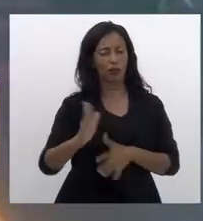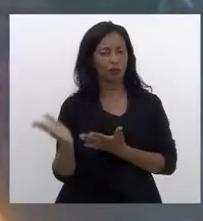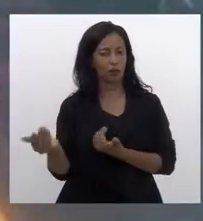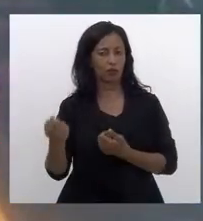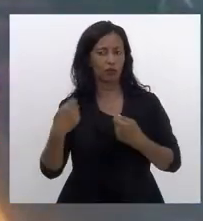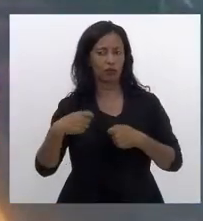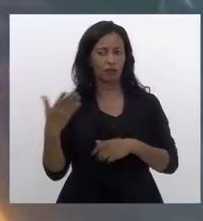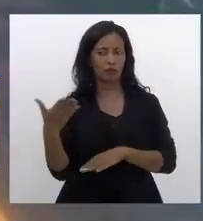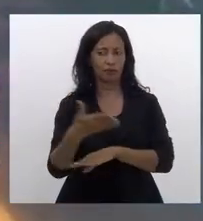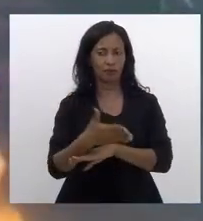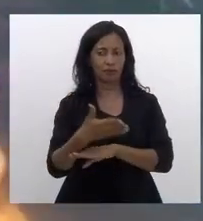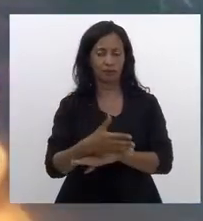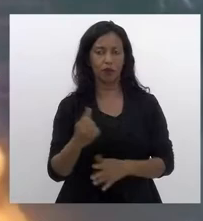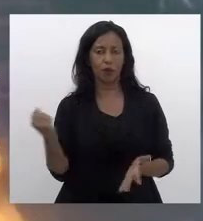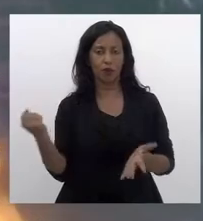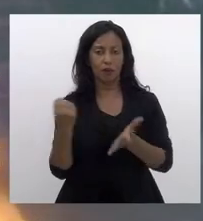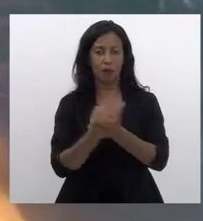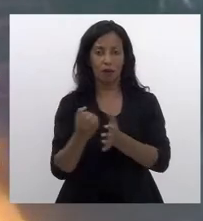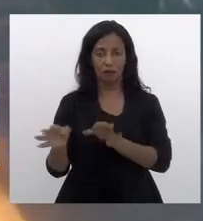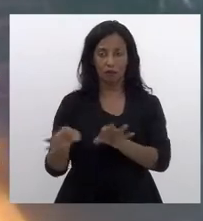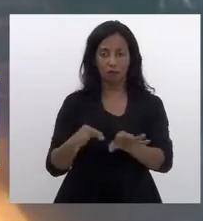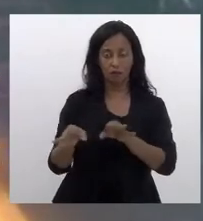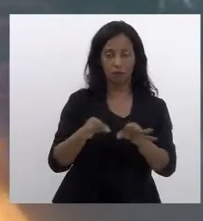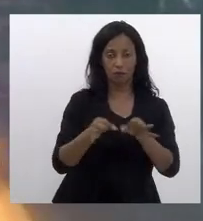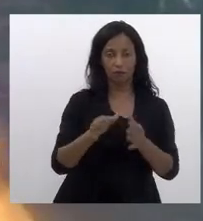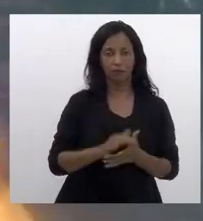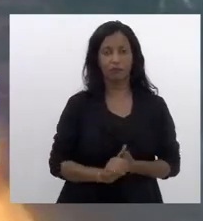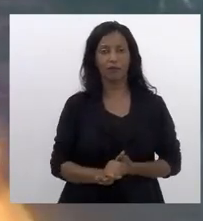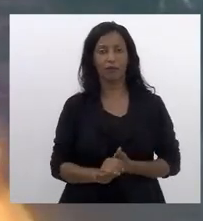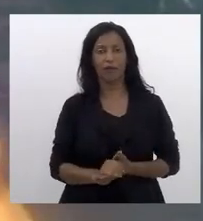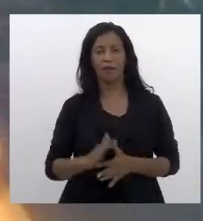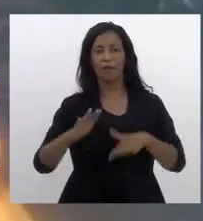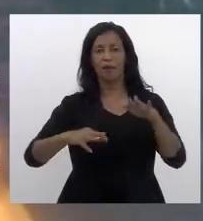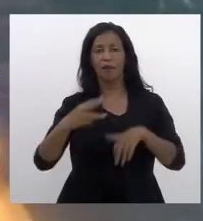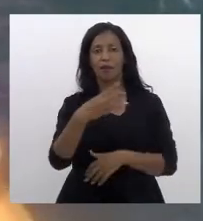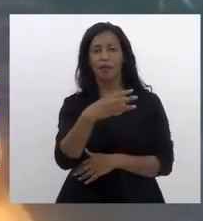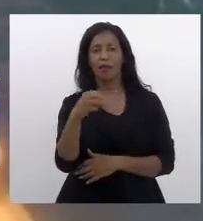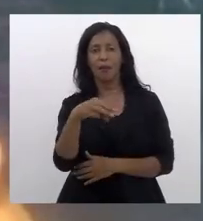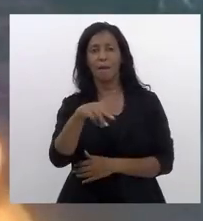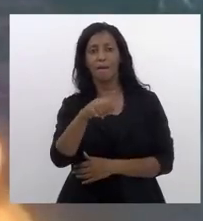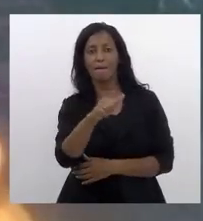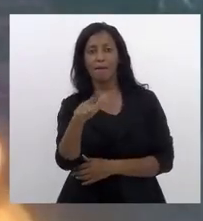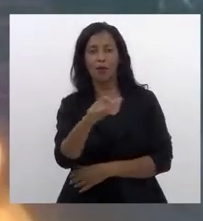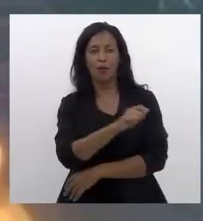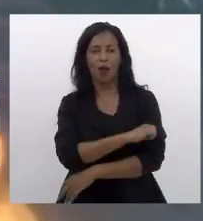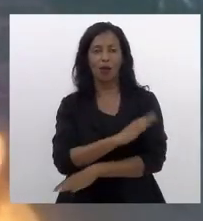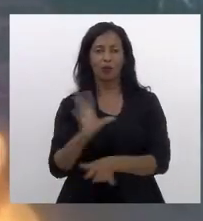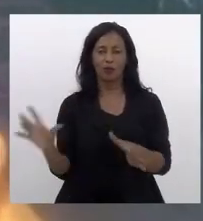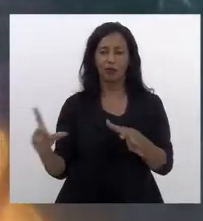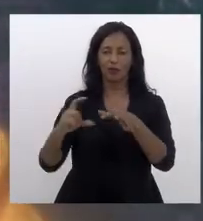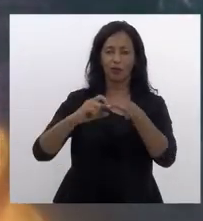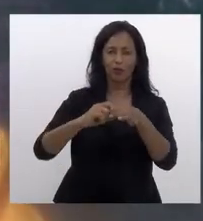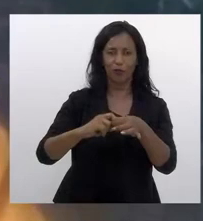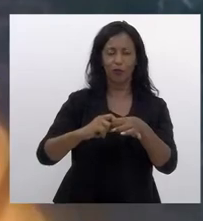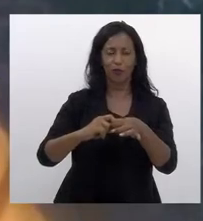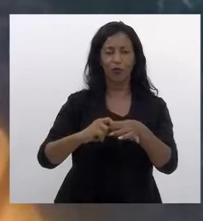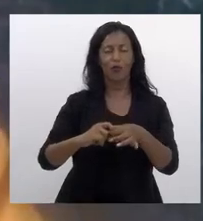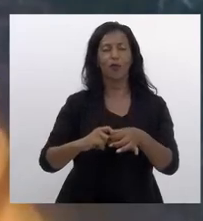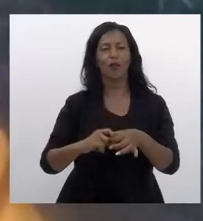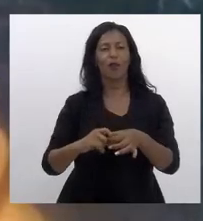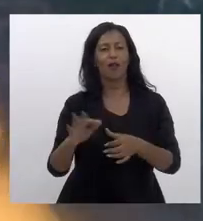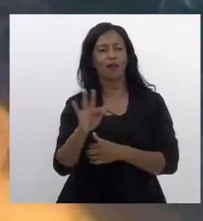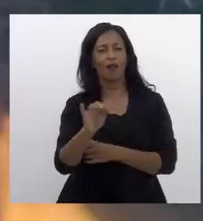frequentar. O impacto desse projeto é para 300 mil alunos da rede, que são vinculados a 130 unidades